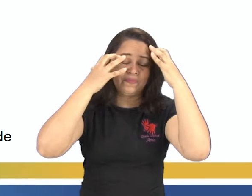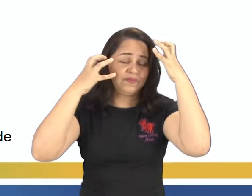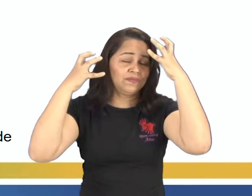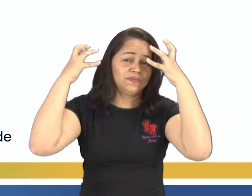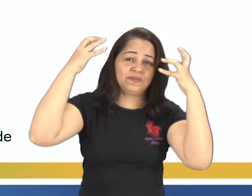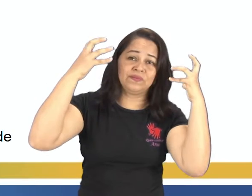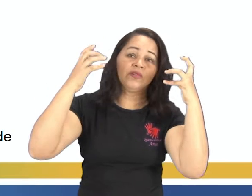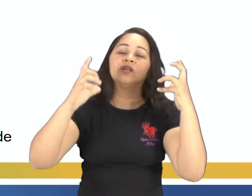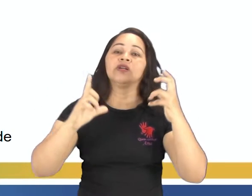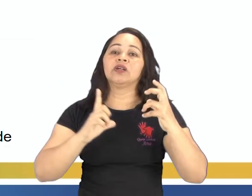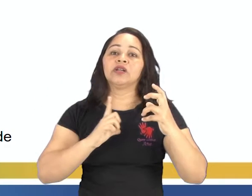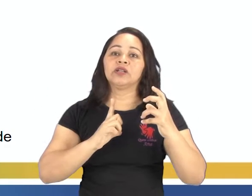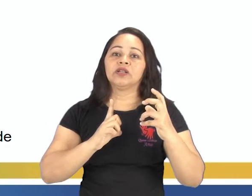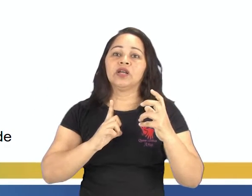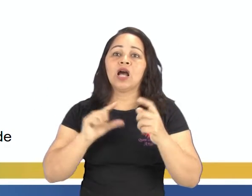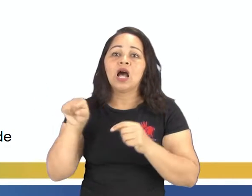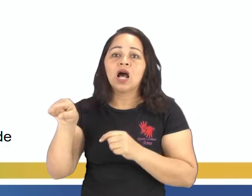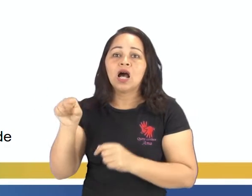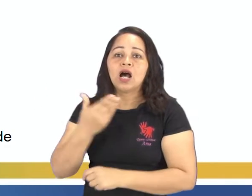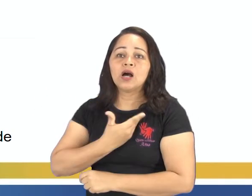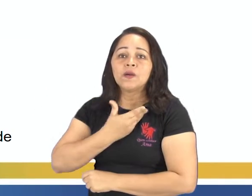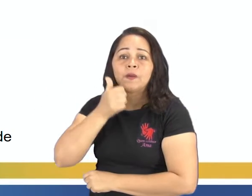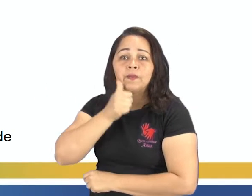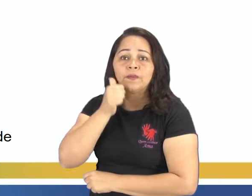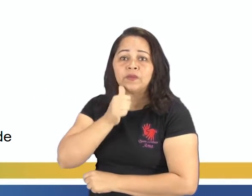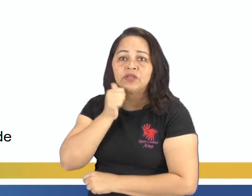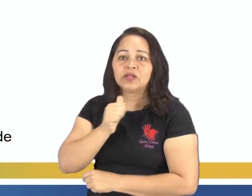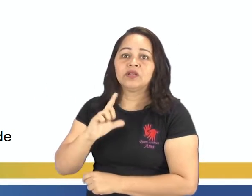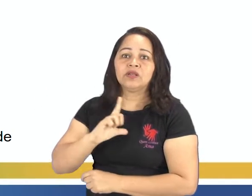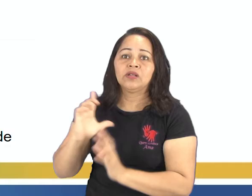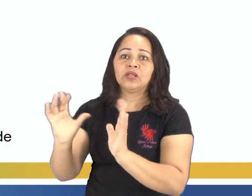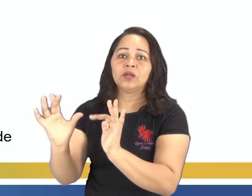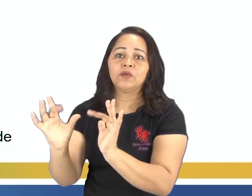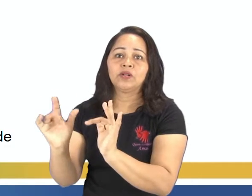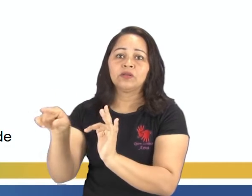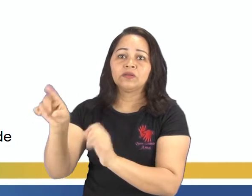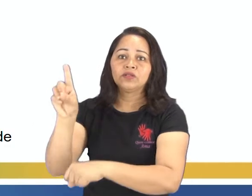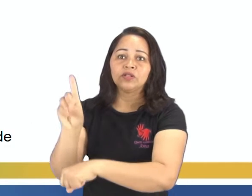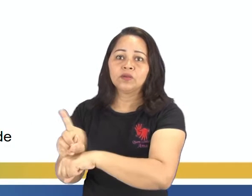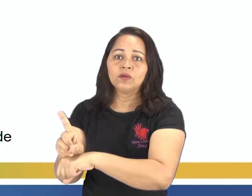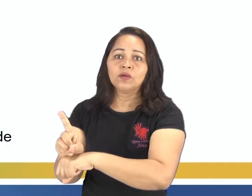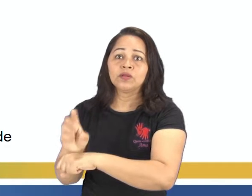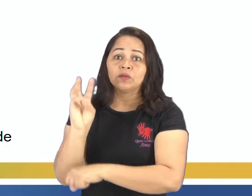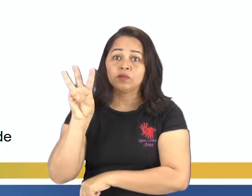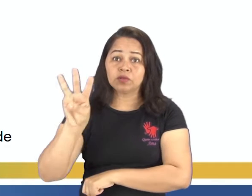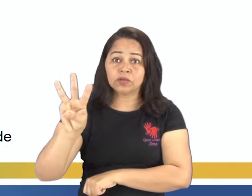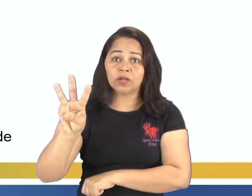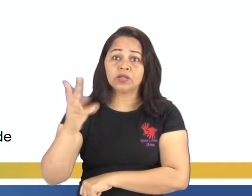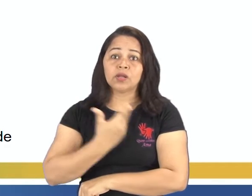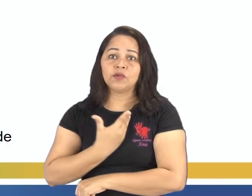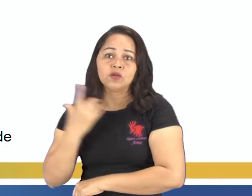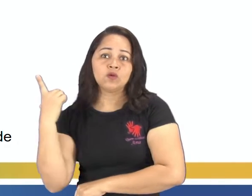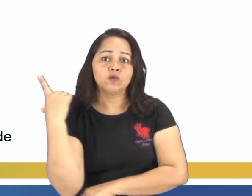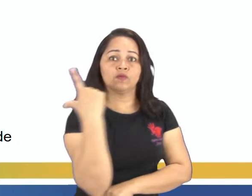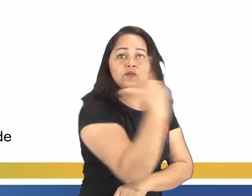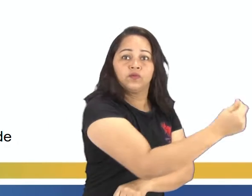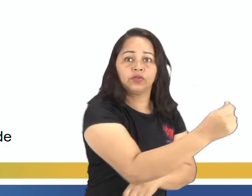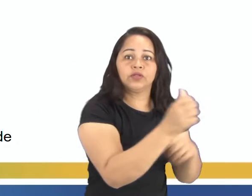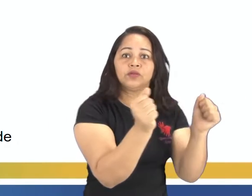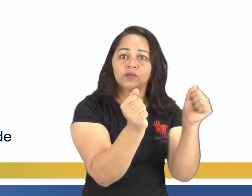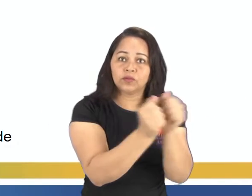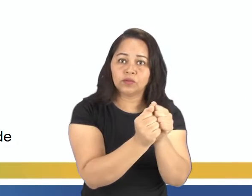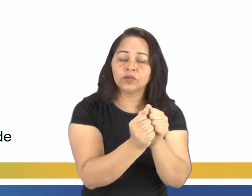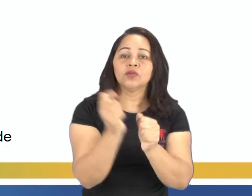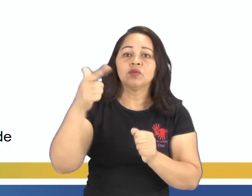com o vice-diretor da escola. Desesperados, os 3 decidem fugir juntos, enquanto do outro lado da cidade,